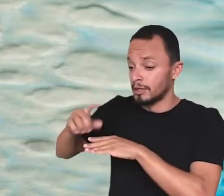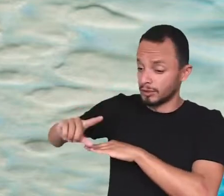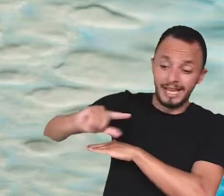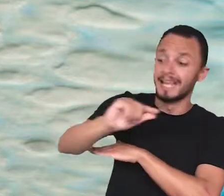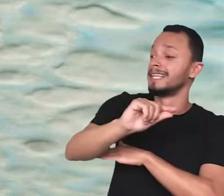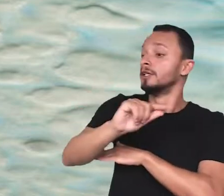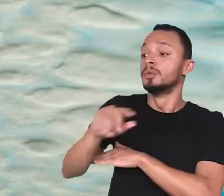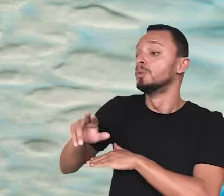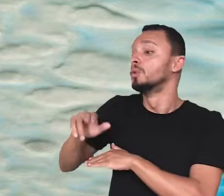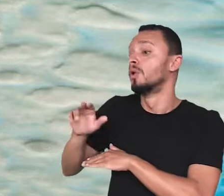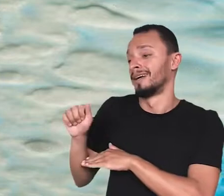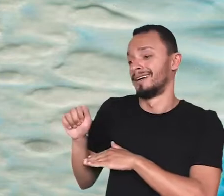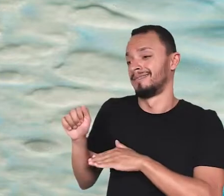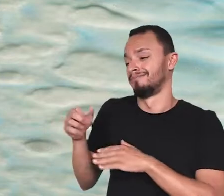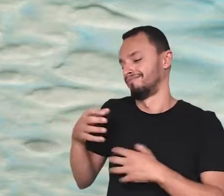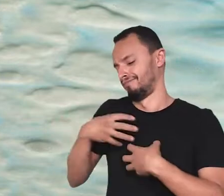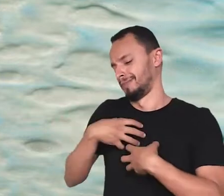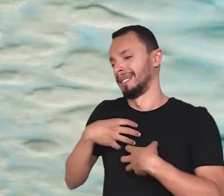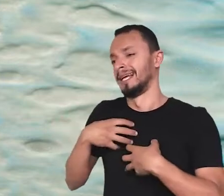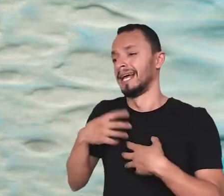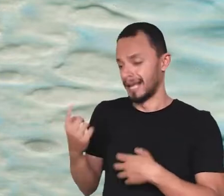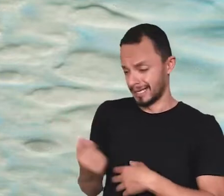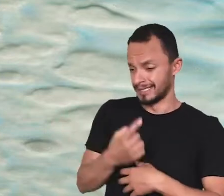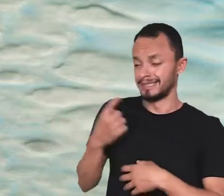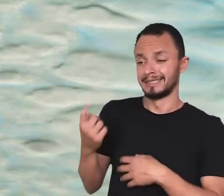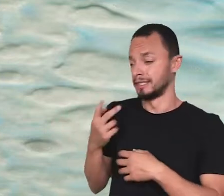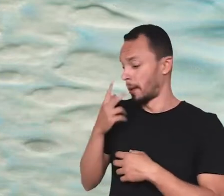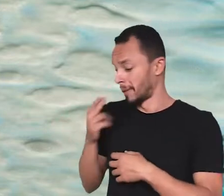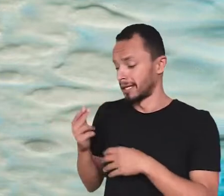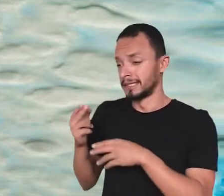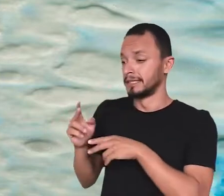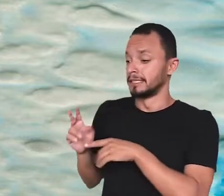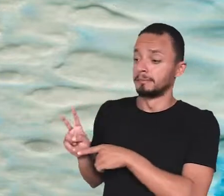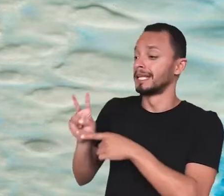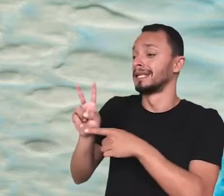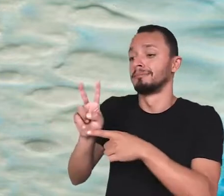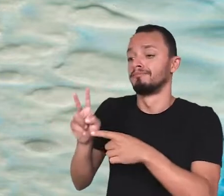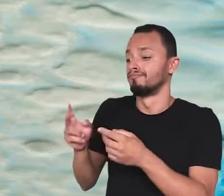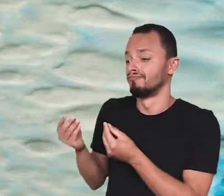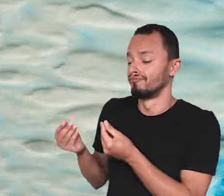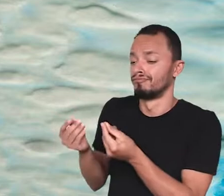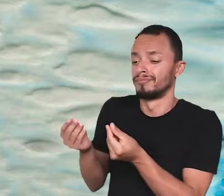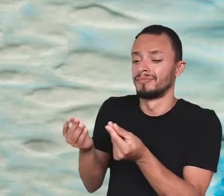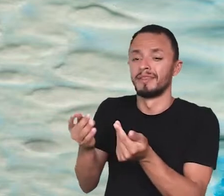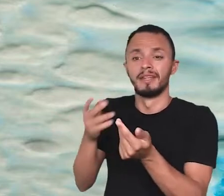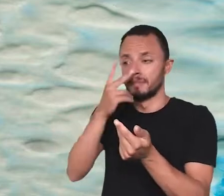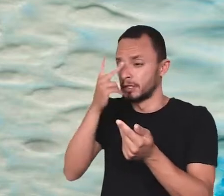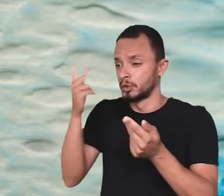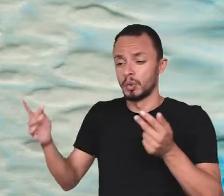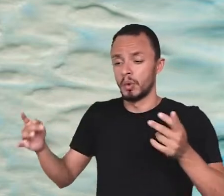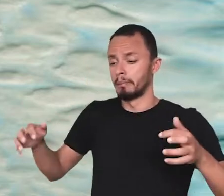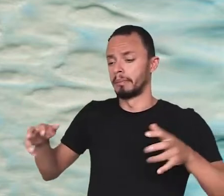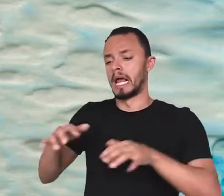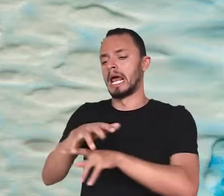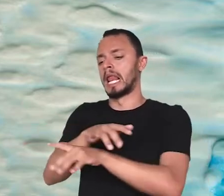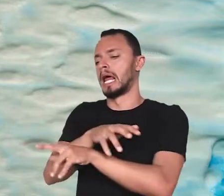tão difícil, sabe? A gente, quando tá lá, perde todas as expectativas. É tão difícil, tem tantas